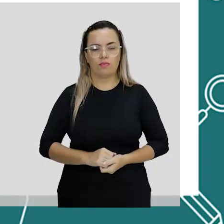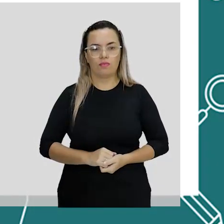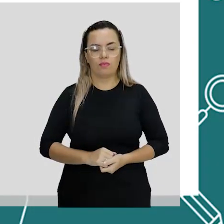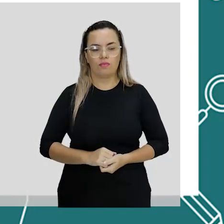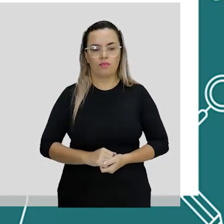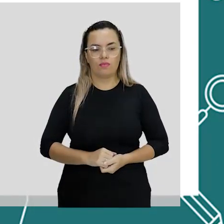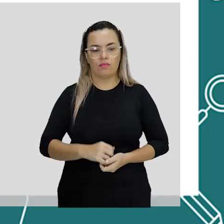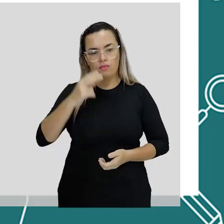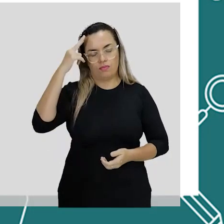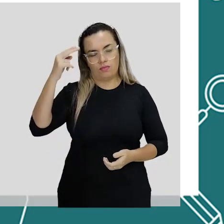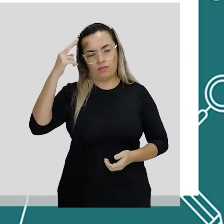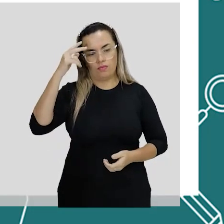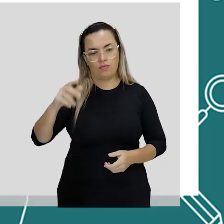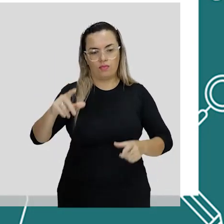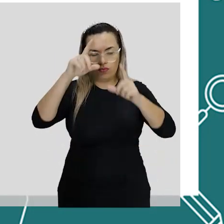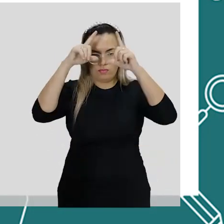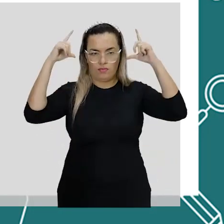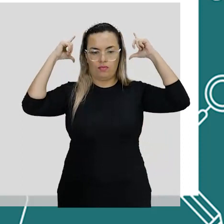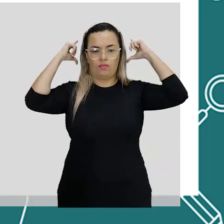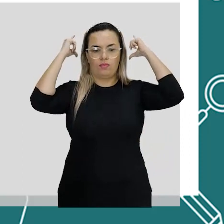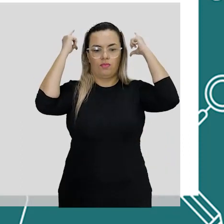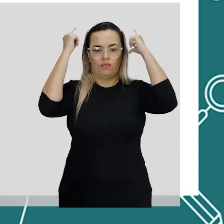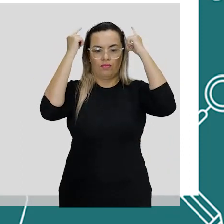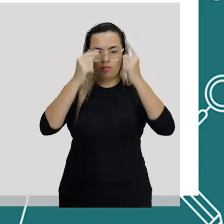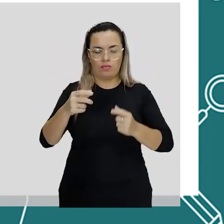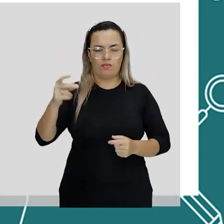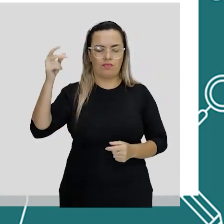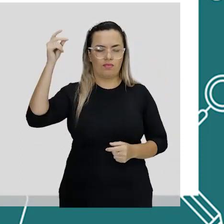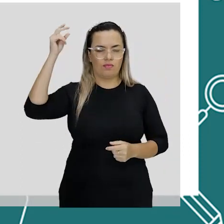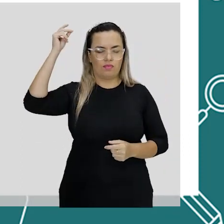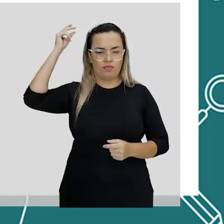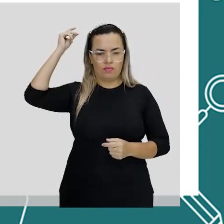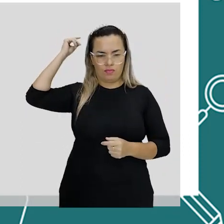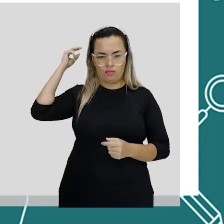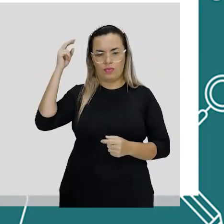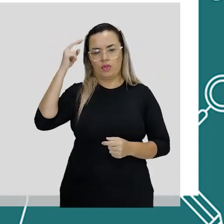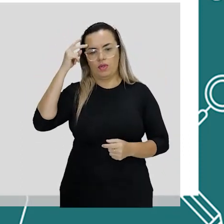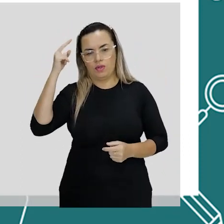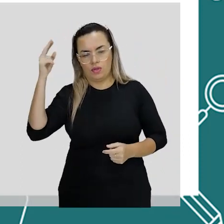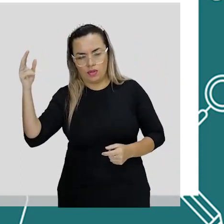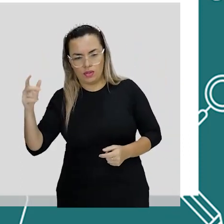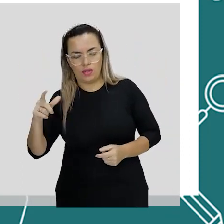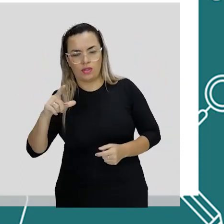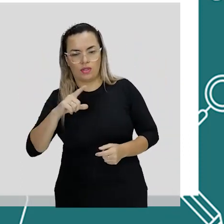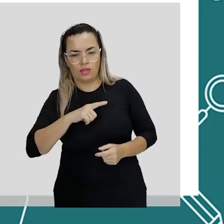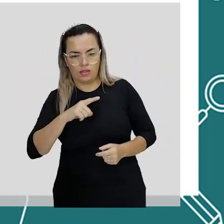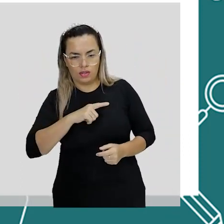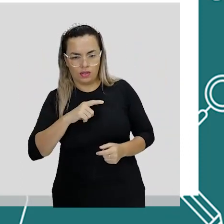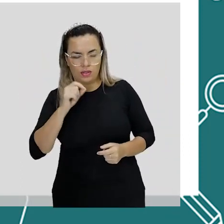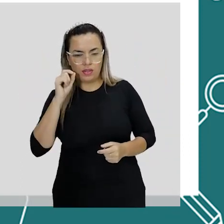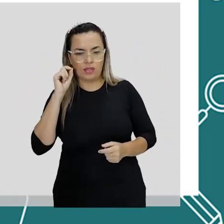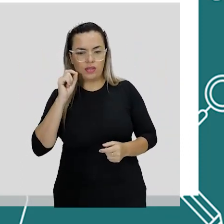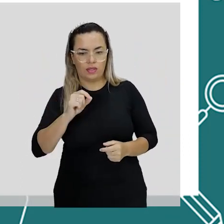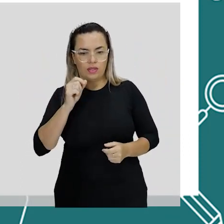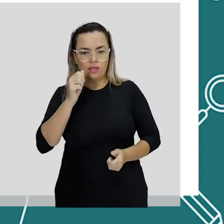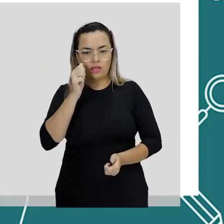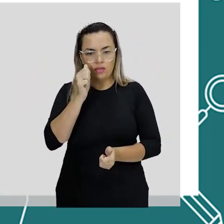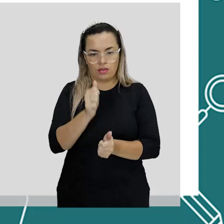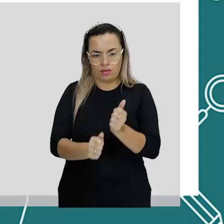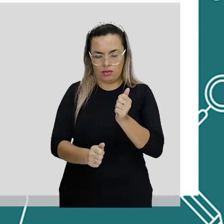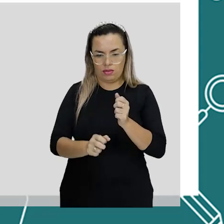O histórico. Na Grécia Antiga, o registro que se tem provas de atletismo é datada de